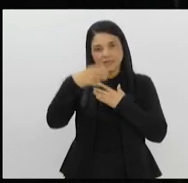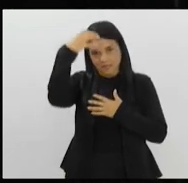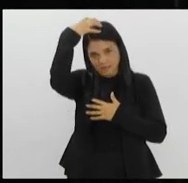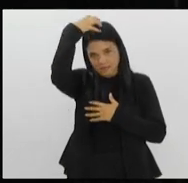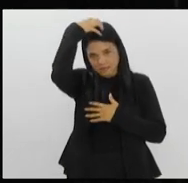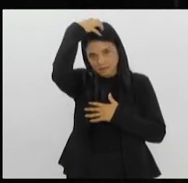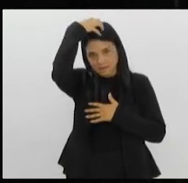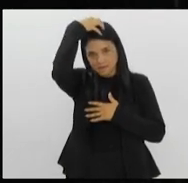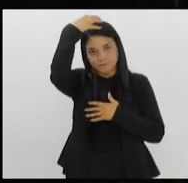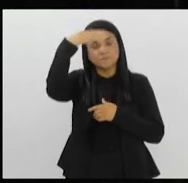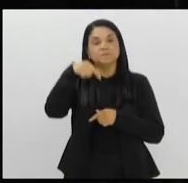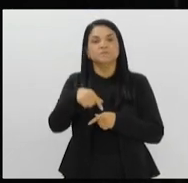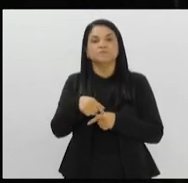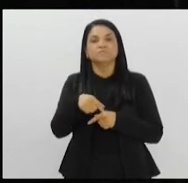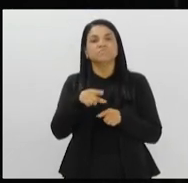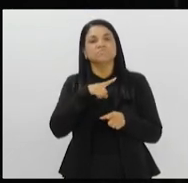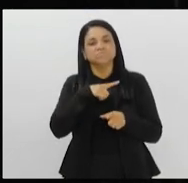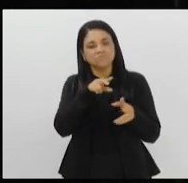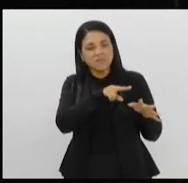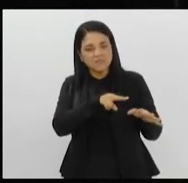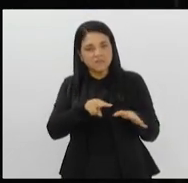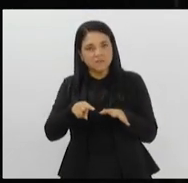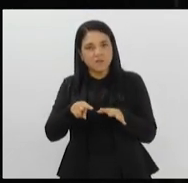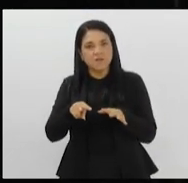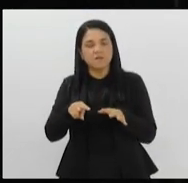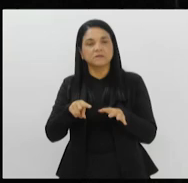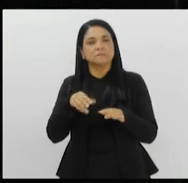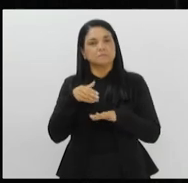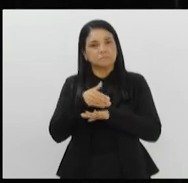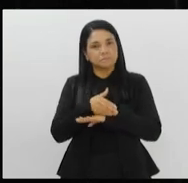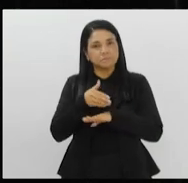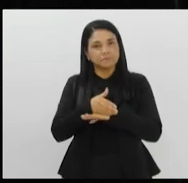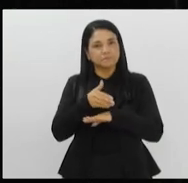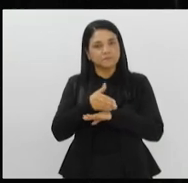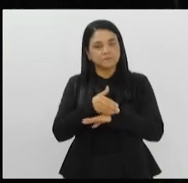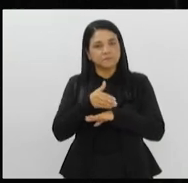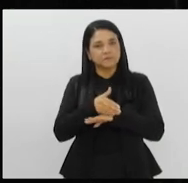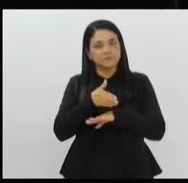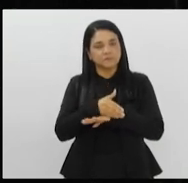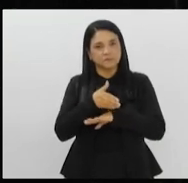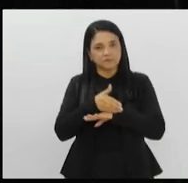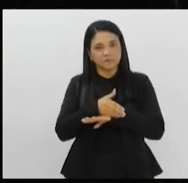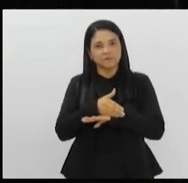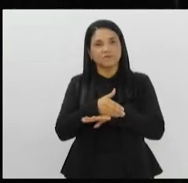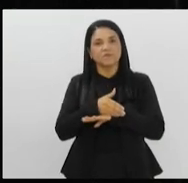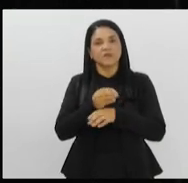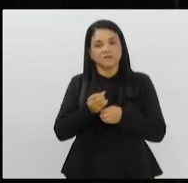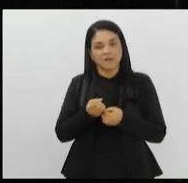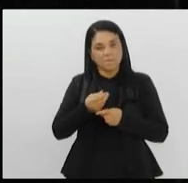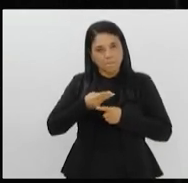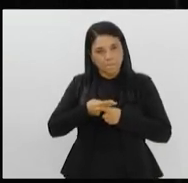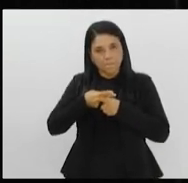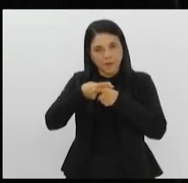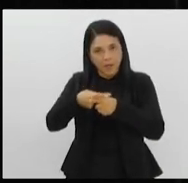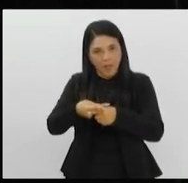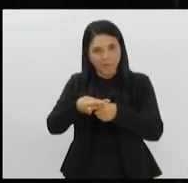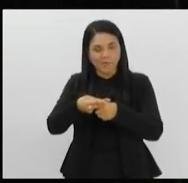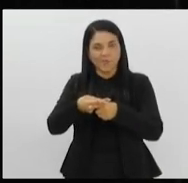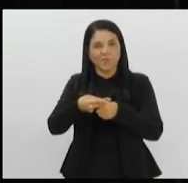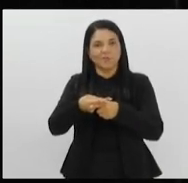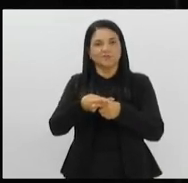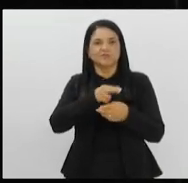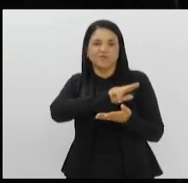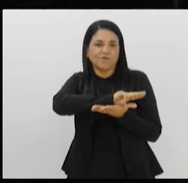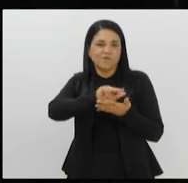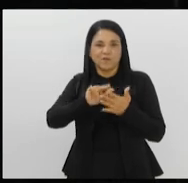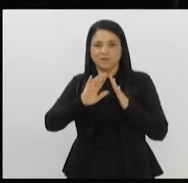Reis, que essa semana, né, participou da entrega, inclusive, de premiação de várias